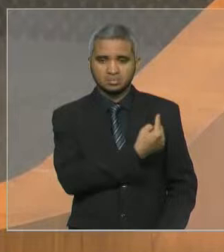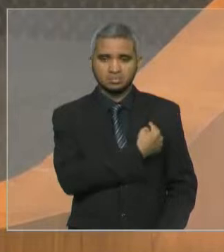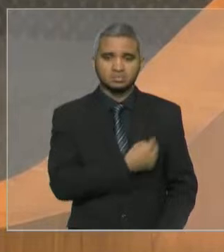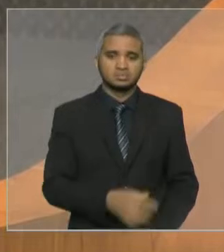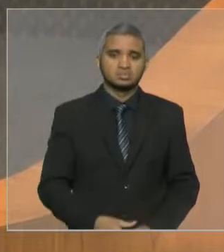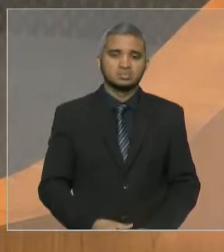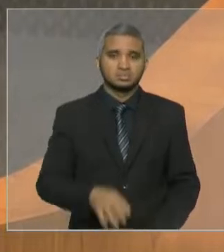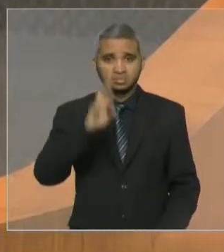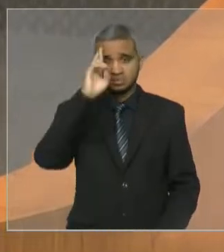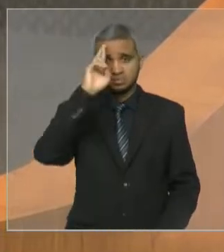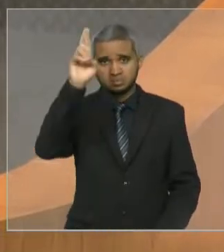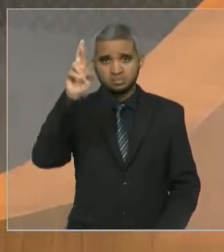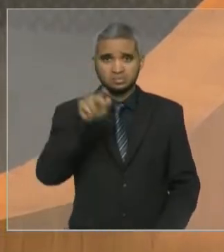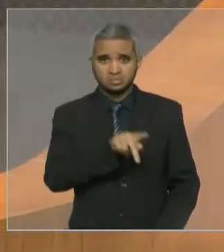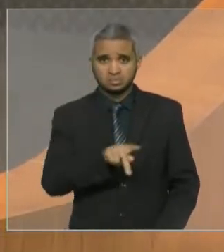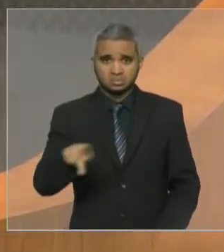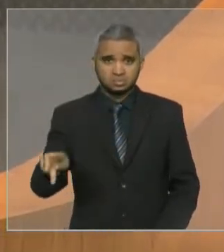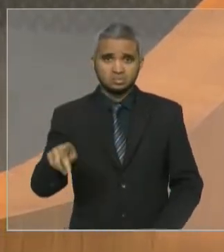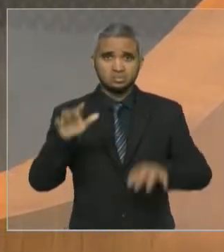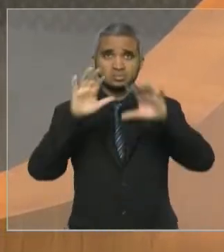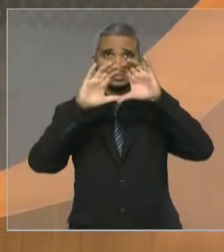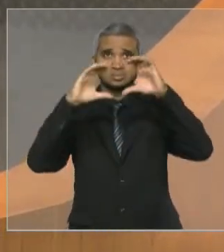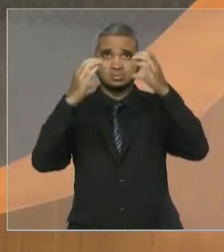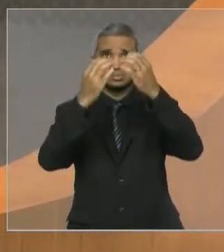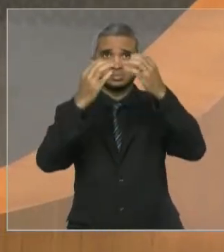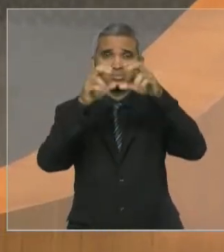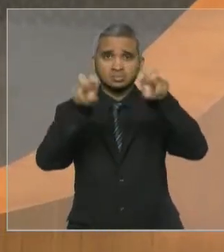Senhor presidente, galeria imprensa, senhores servidores.